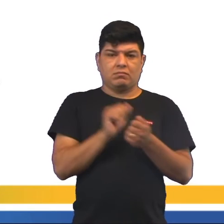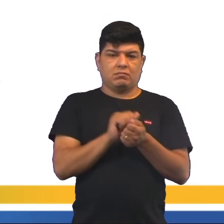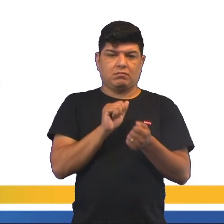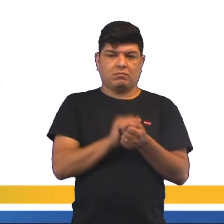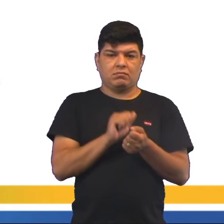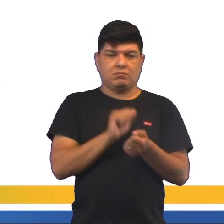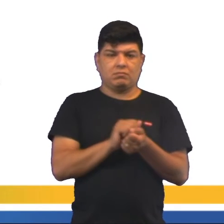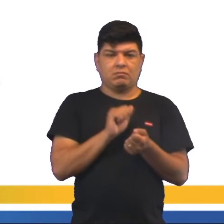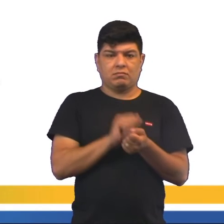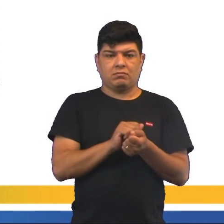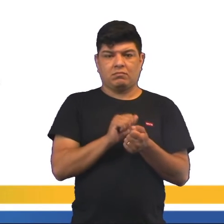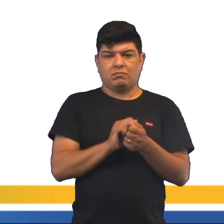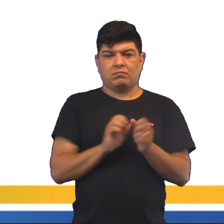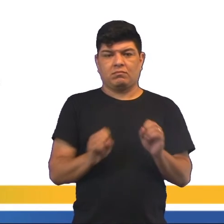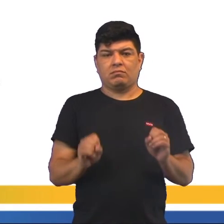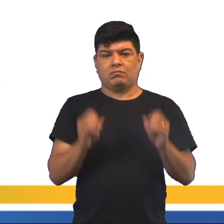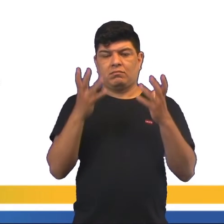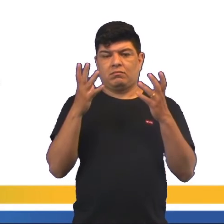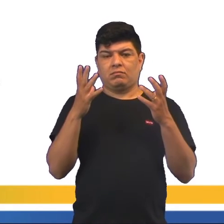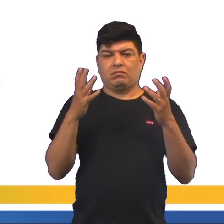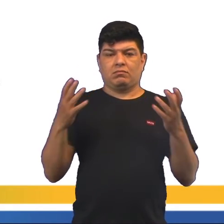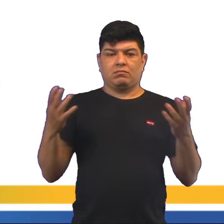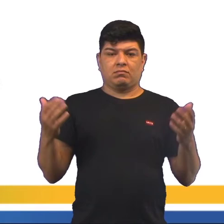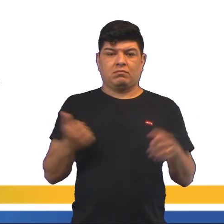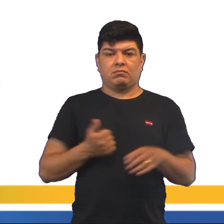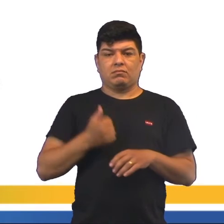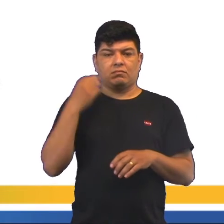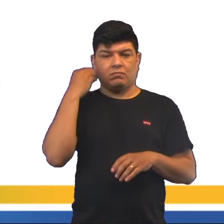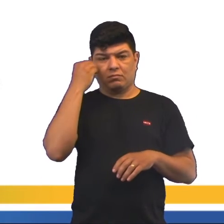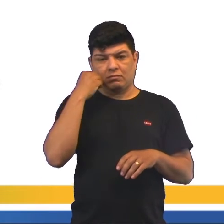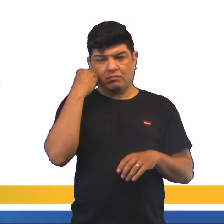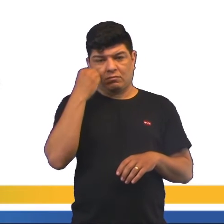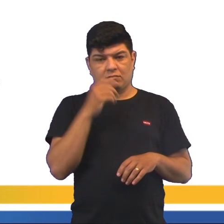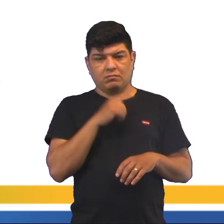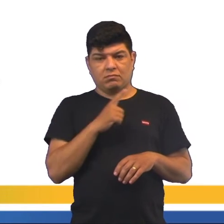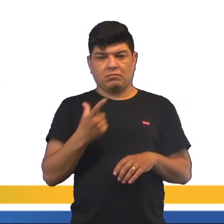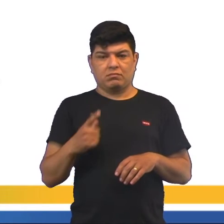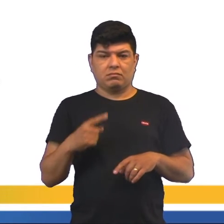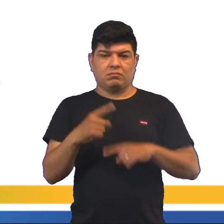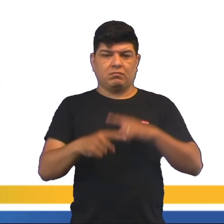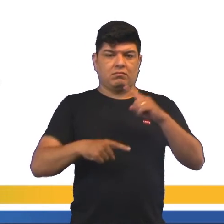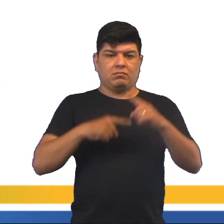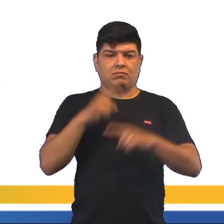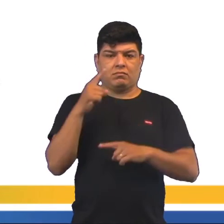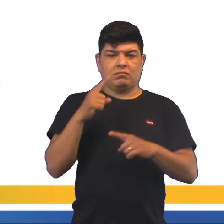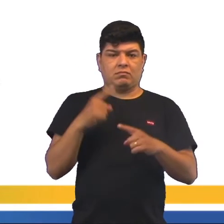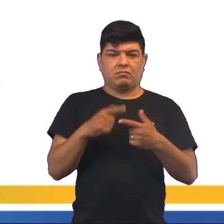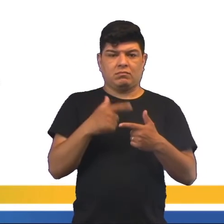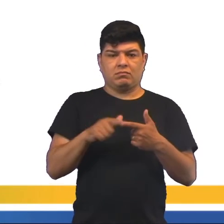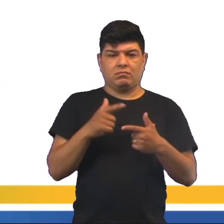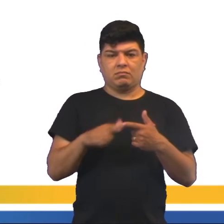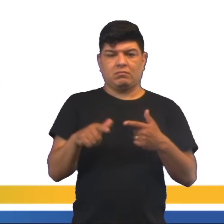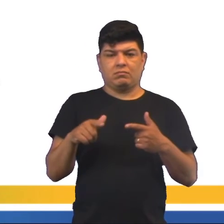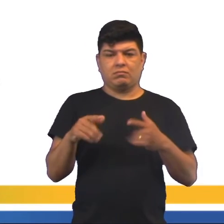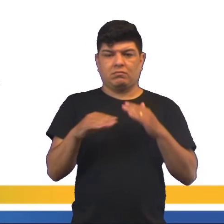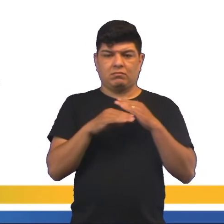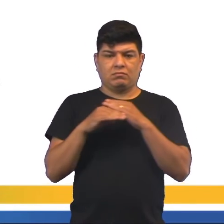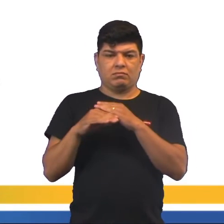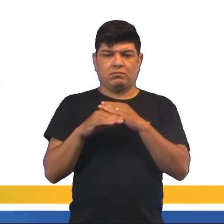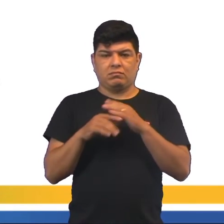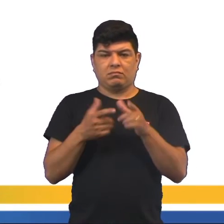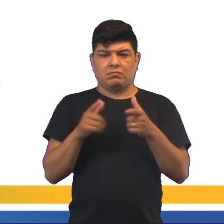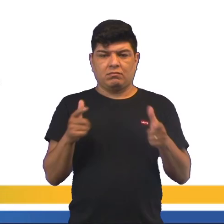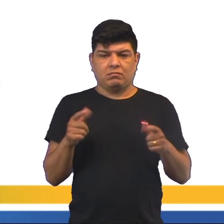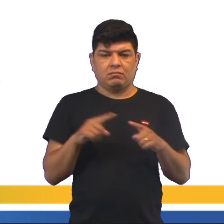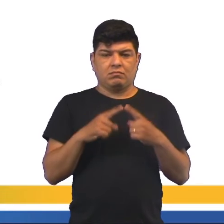até a imagem e som estarem juntos, como estão hoje, né, nesse espetáculo. Os primeiros experimentos não obtiveram sucesso,